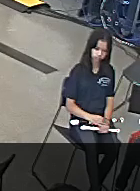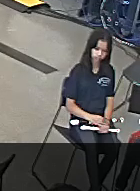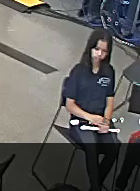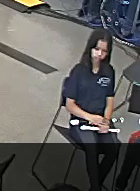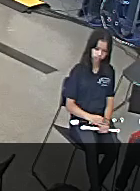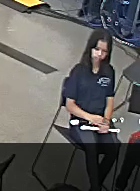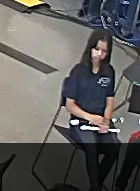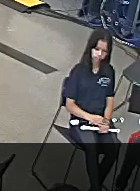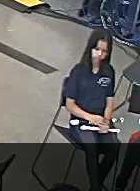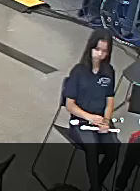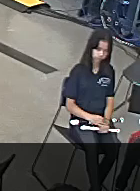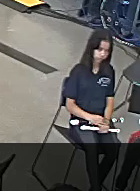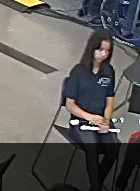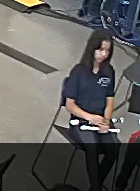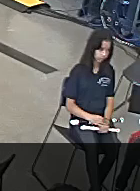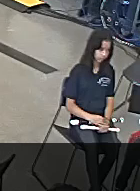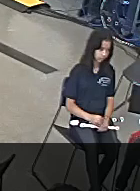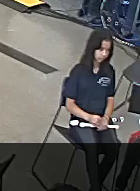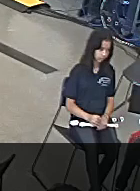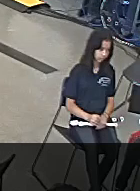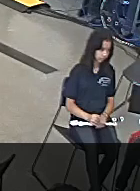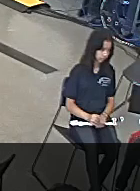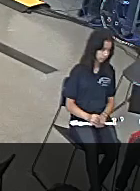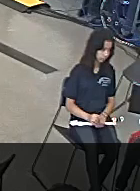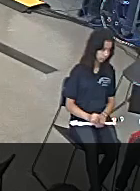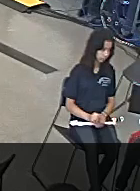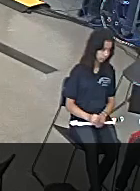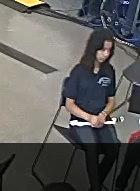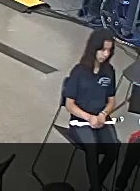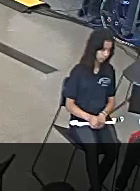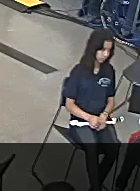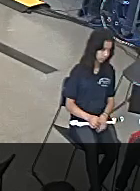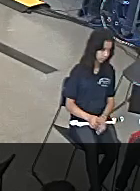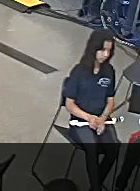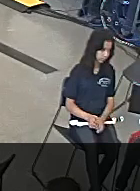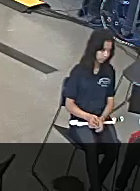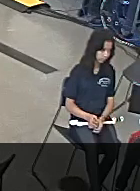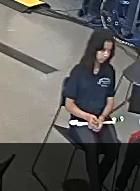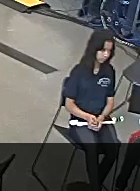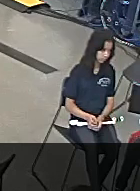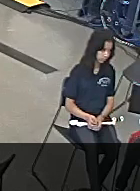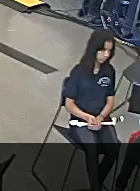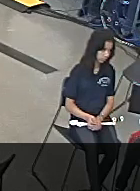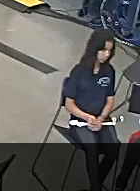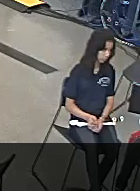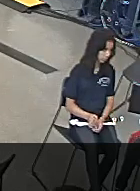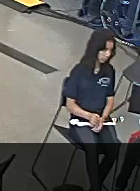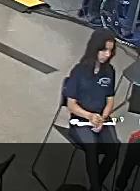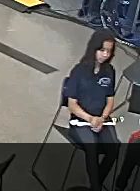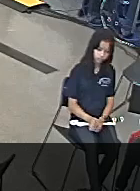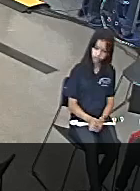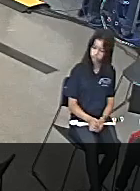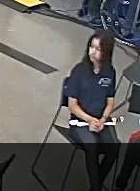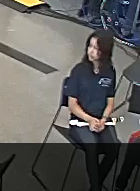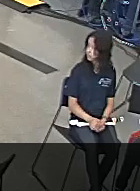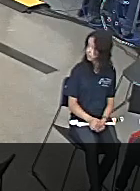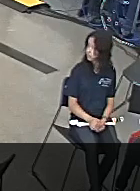irmãs esta homenagem, e que vocês, irmãs, continuem produzindo este mel